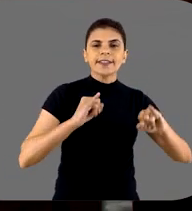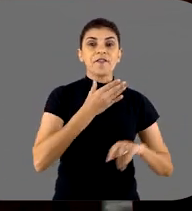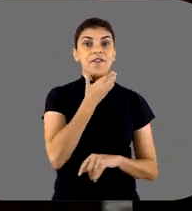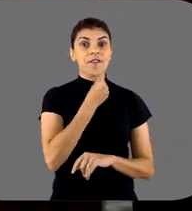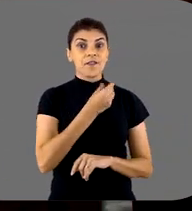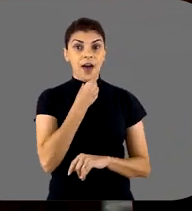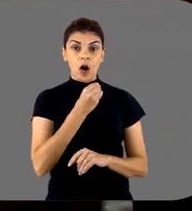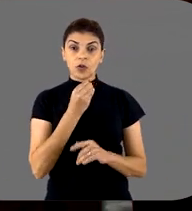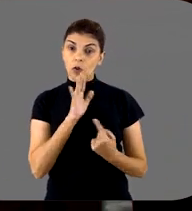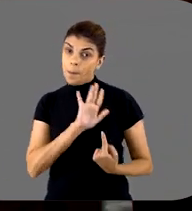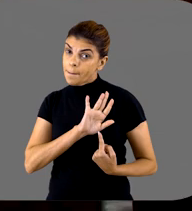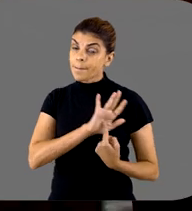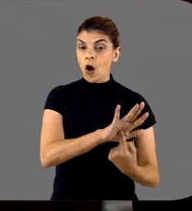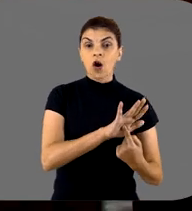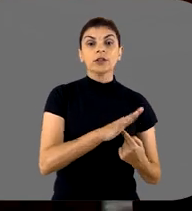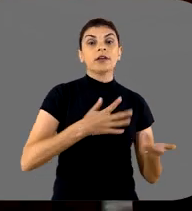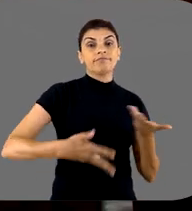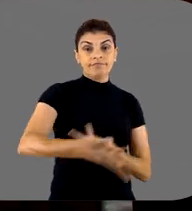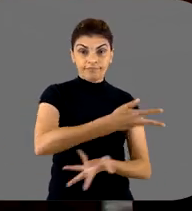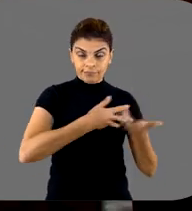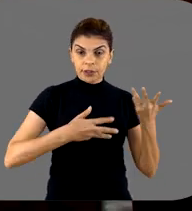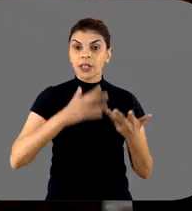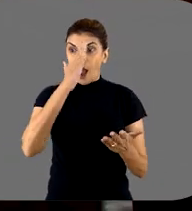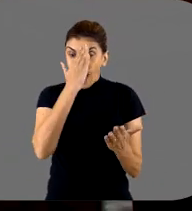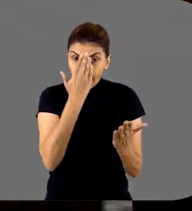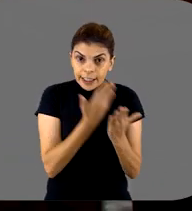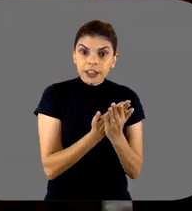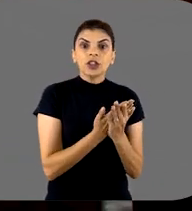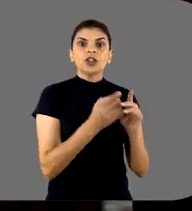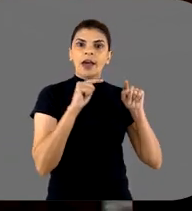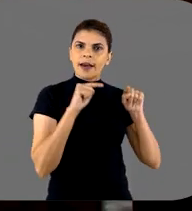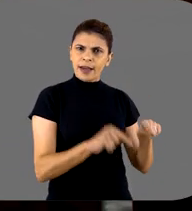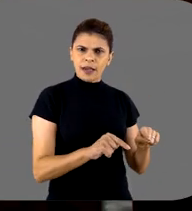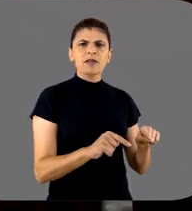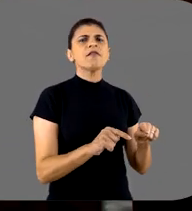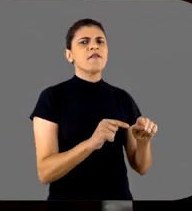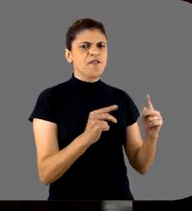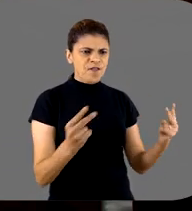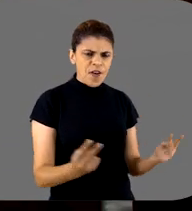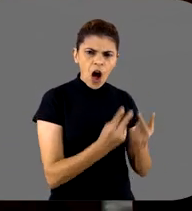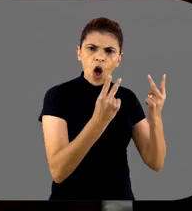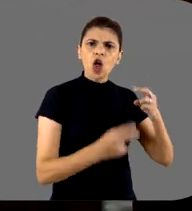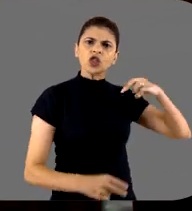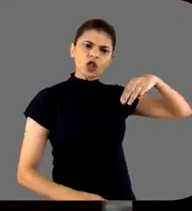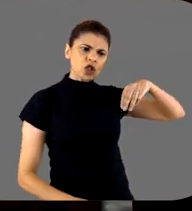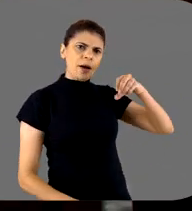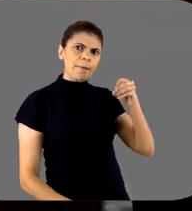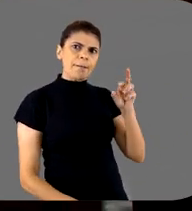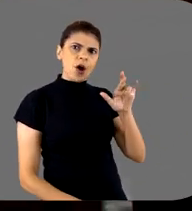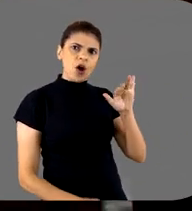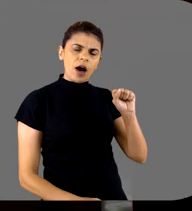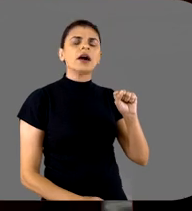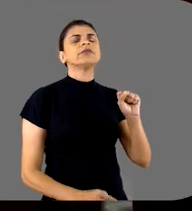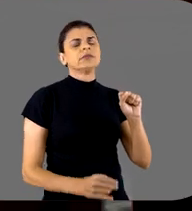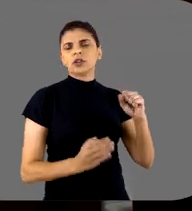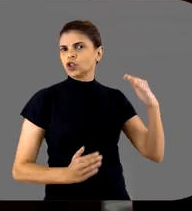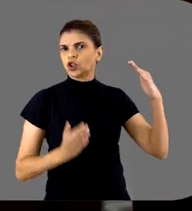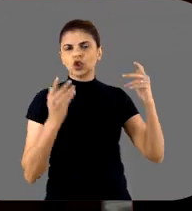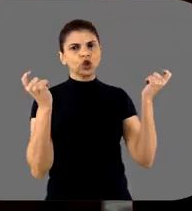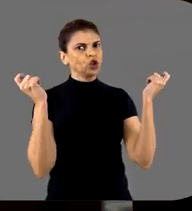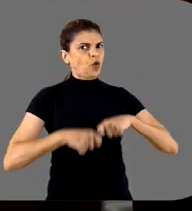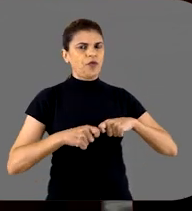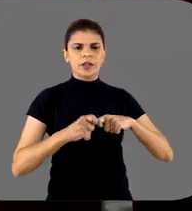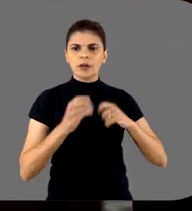falsas, foi demonstrado que funciona muito pouco. Porque quando você tem uma crença embasada em valores morais, não é